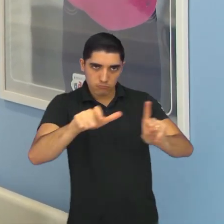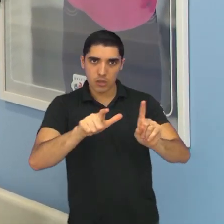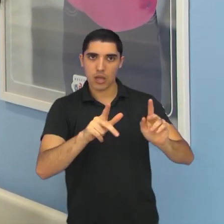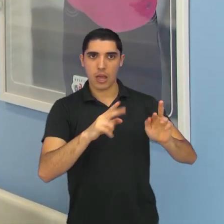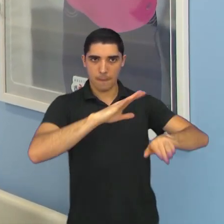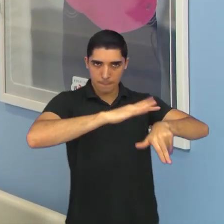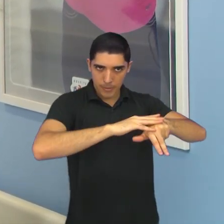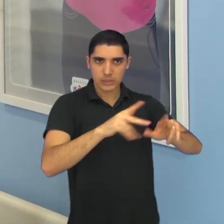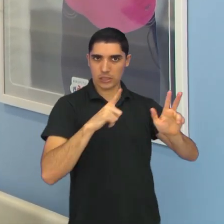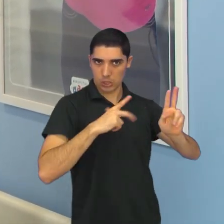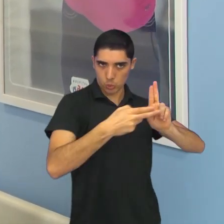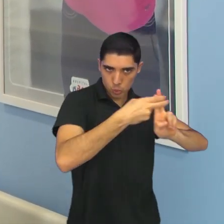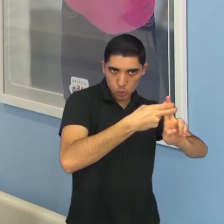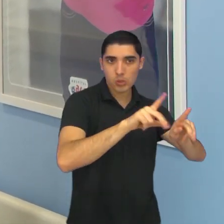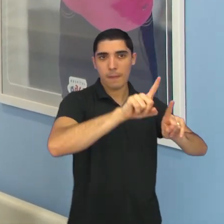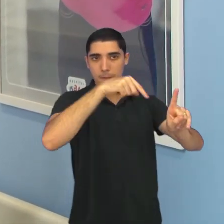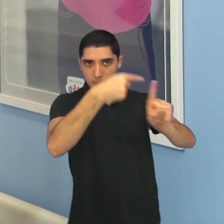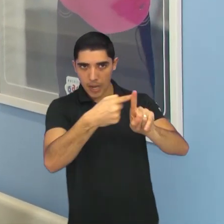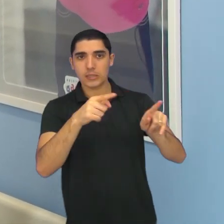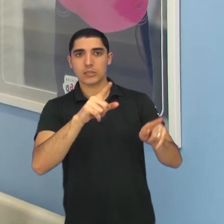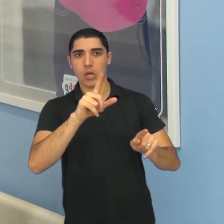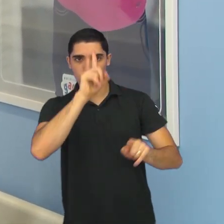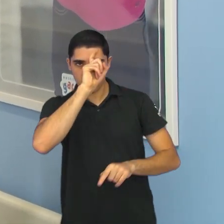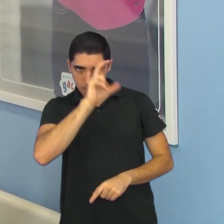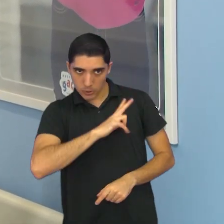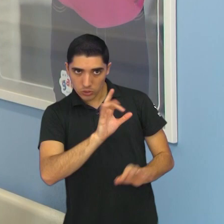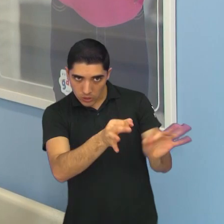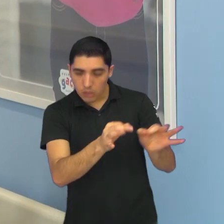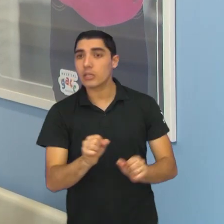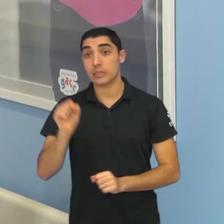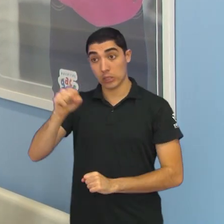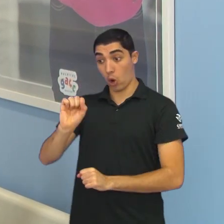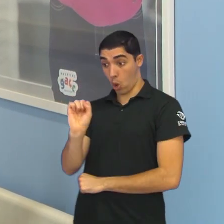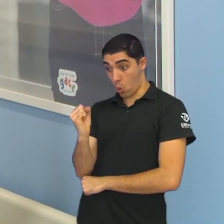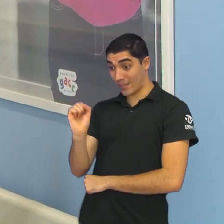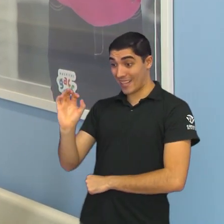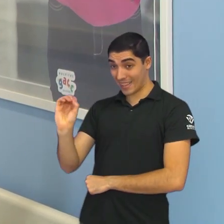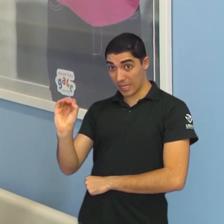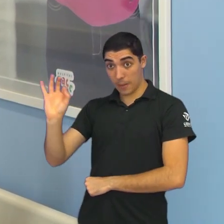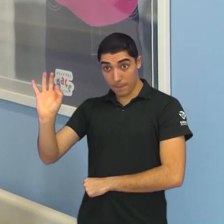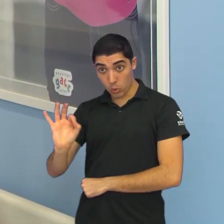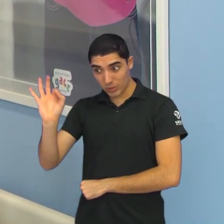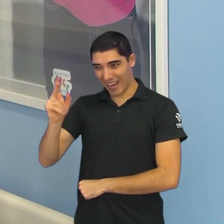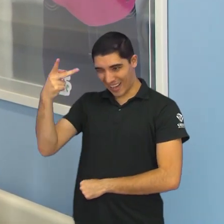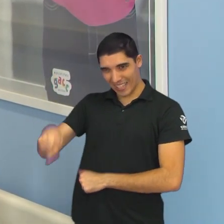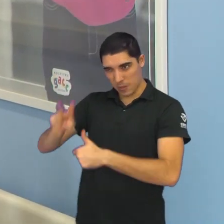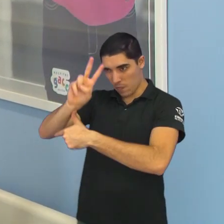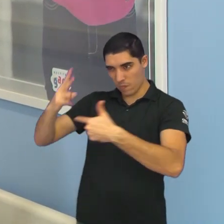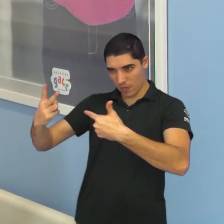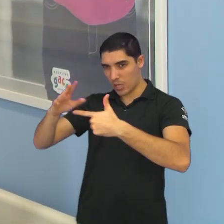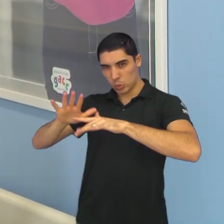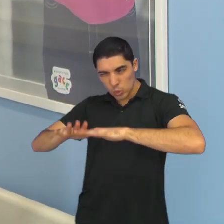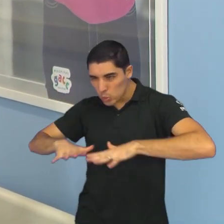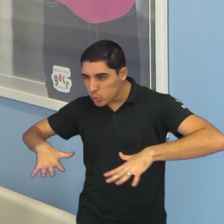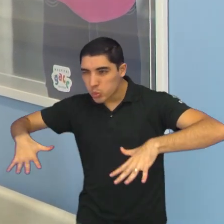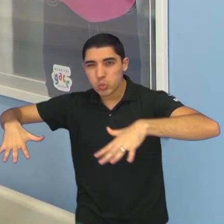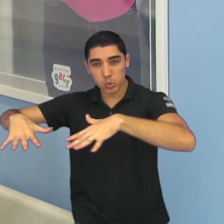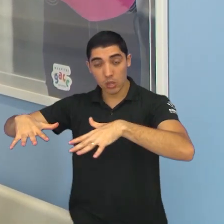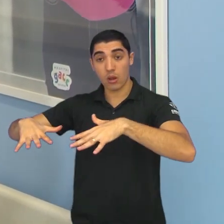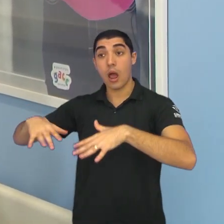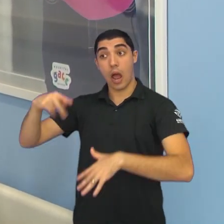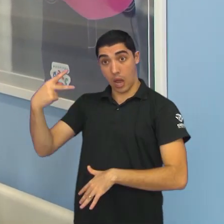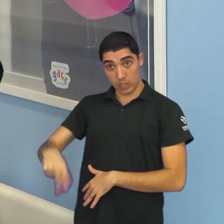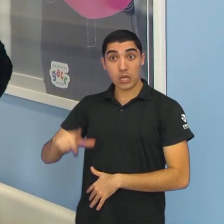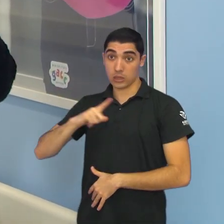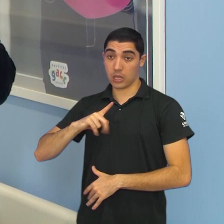Único de Saúde, como da rede particular. Exatamente, na verdade, 80% dos nossos pacientes de toda a região do Vale do Paraíba, é